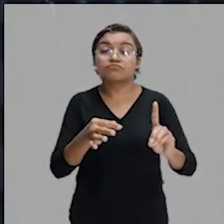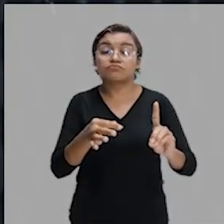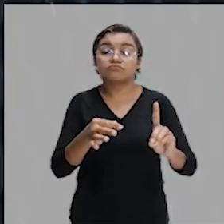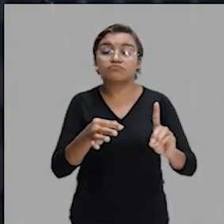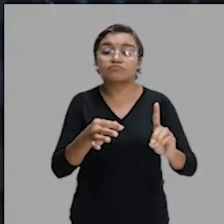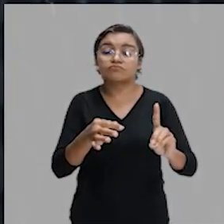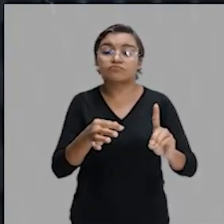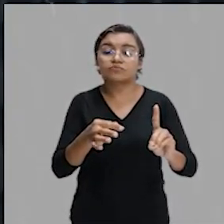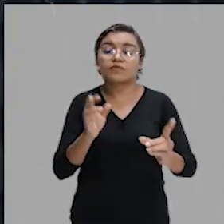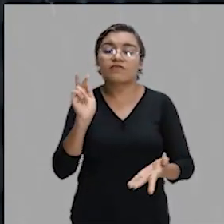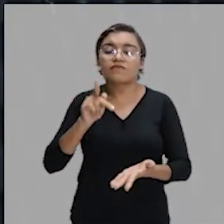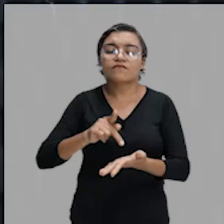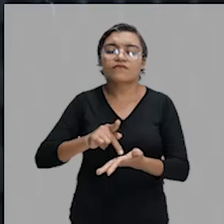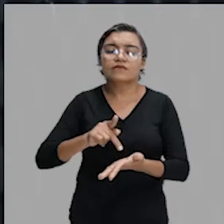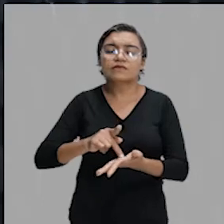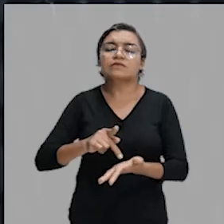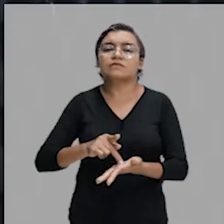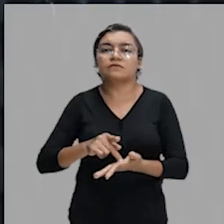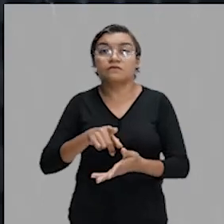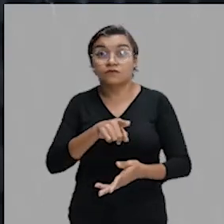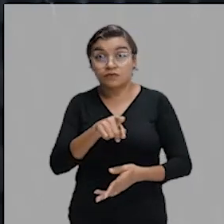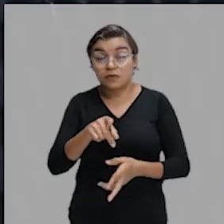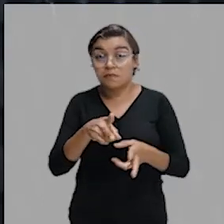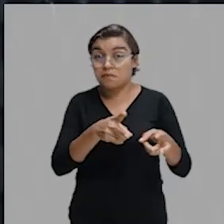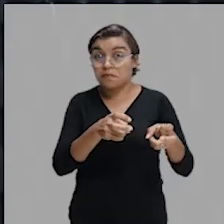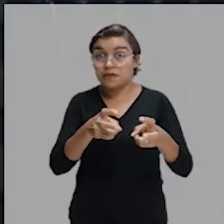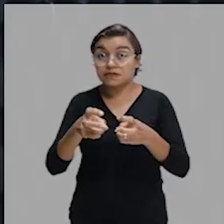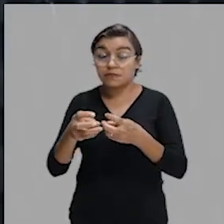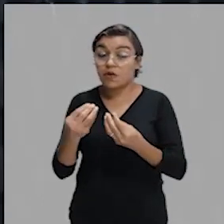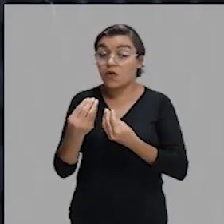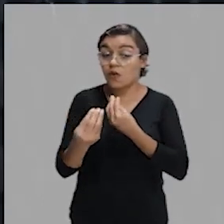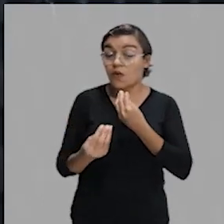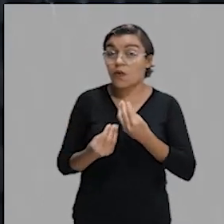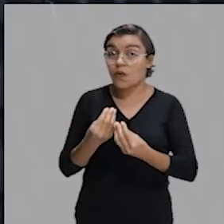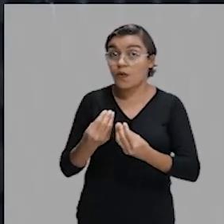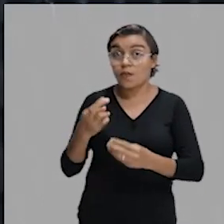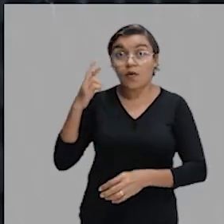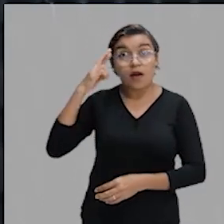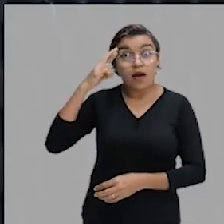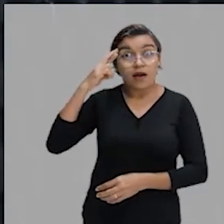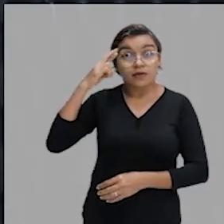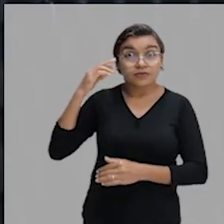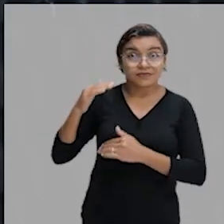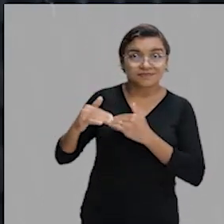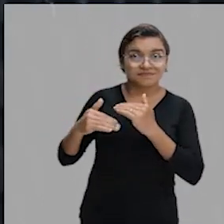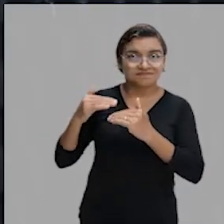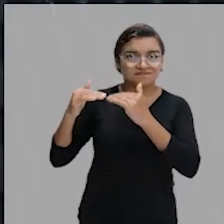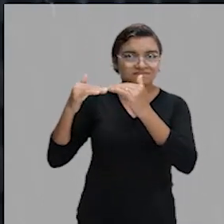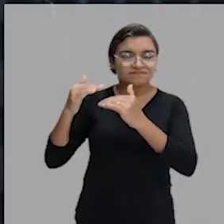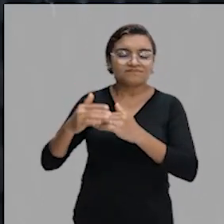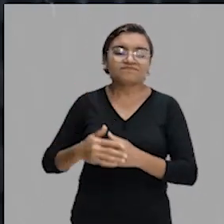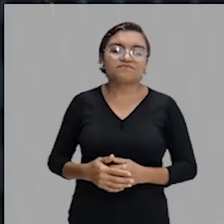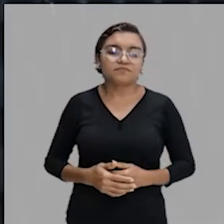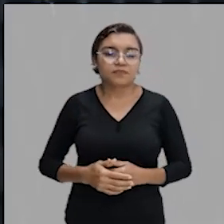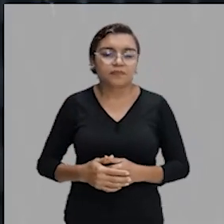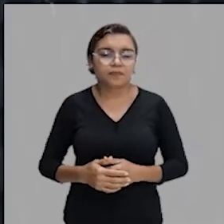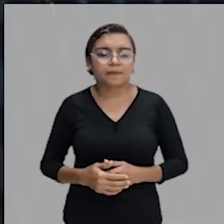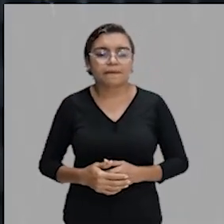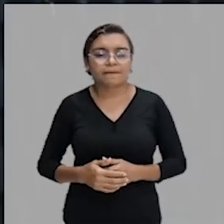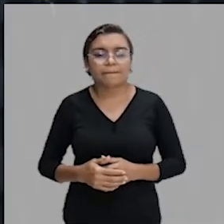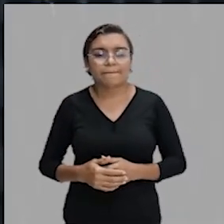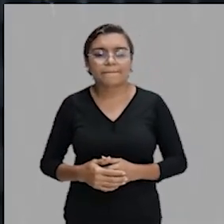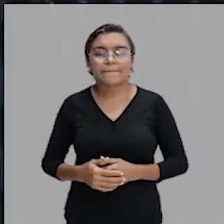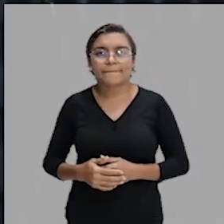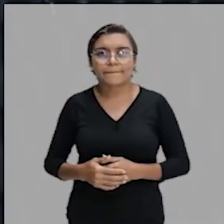válida para você perceber o funcionamento deste raciocínio aqui desenvolvido. A priori, como